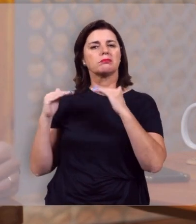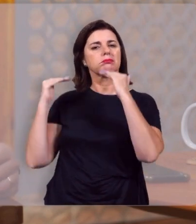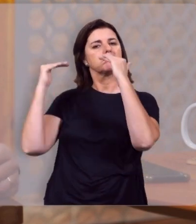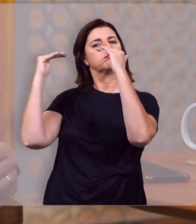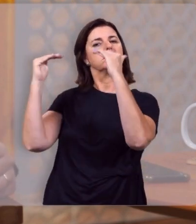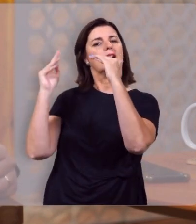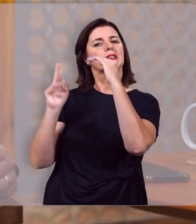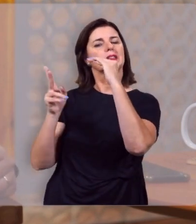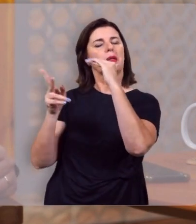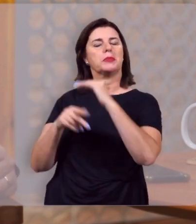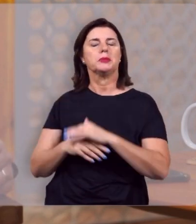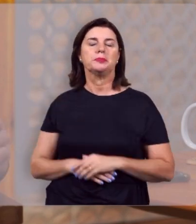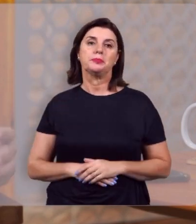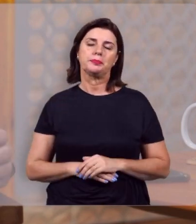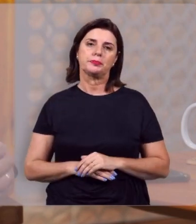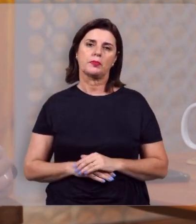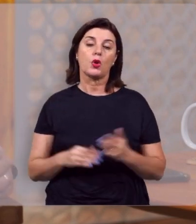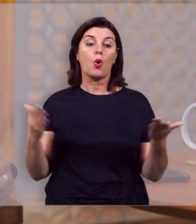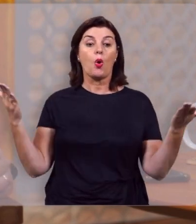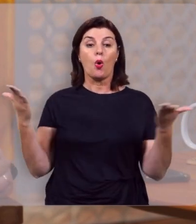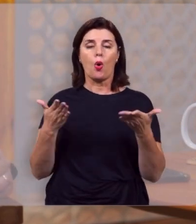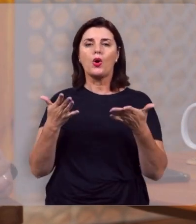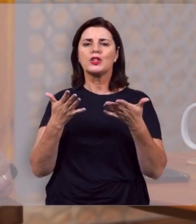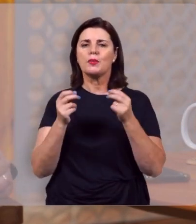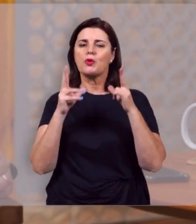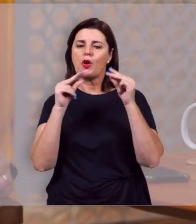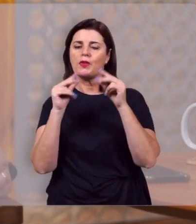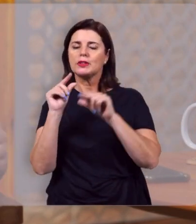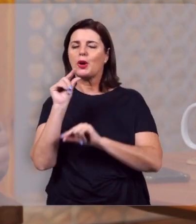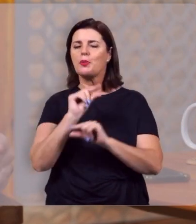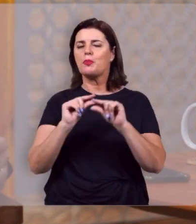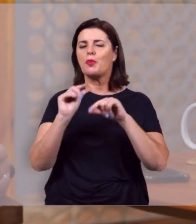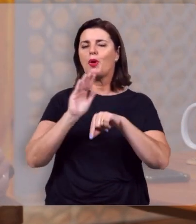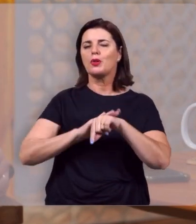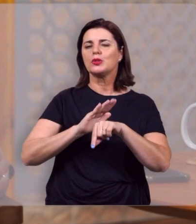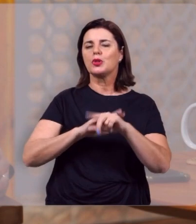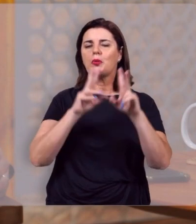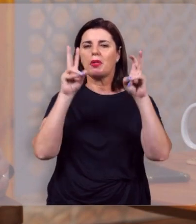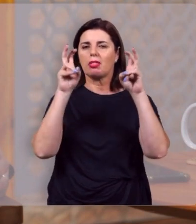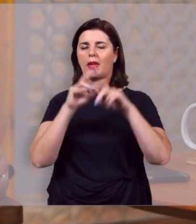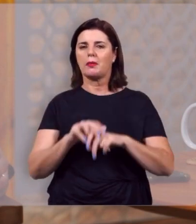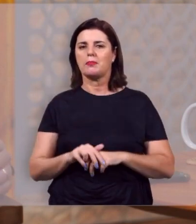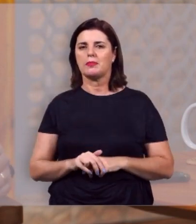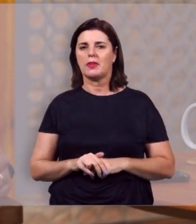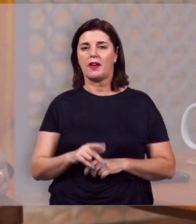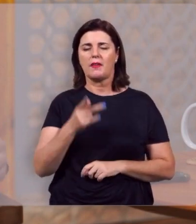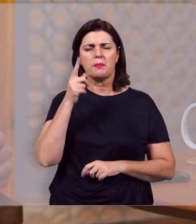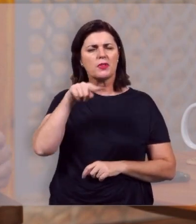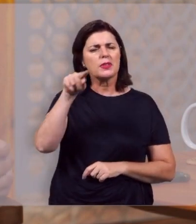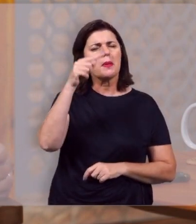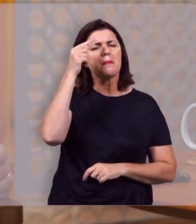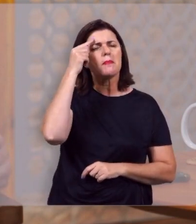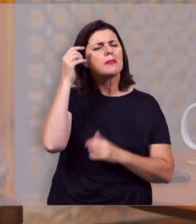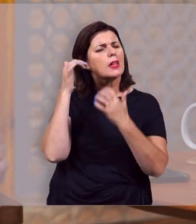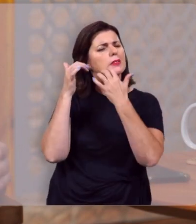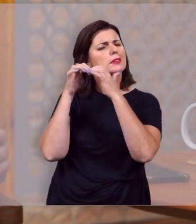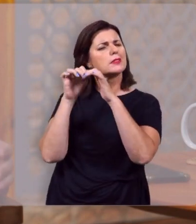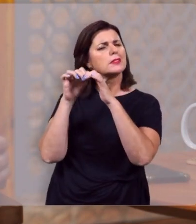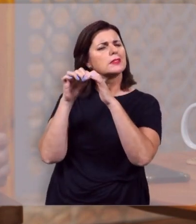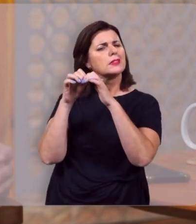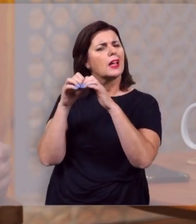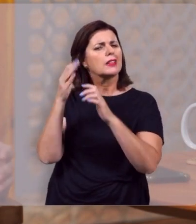que estão à nossa volta. Hoje a gente vai conversar um pouquinho sobre essa temática, fazendo você perceber